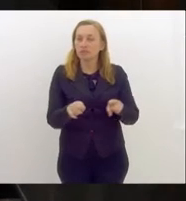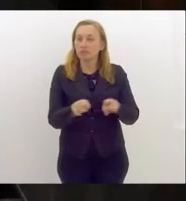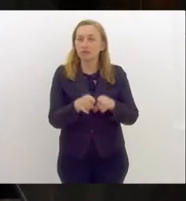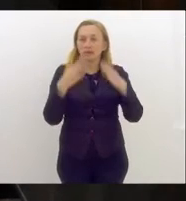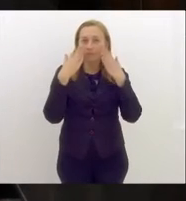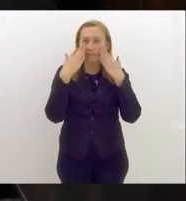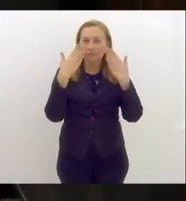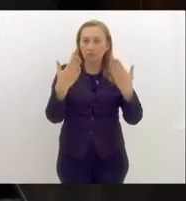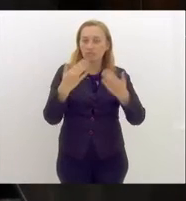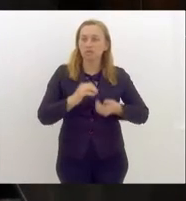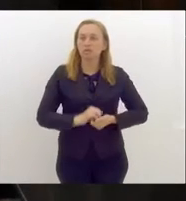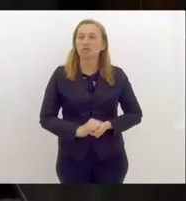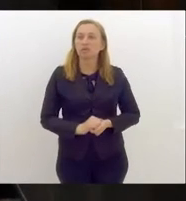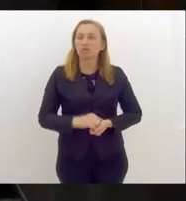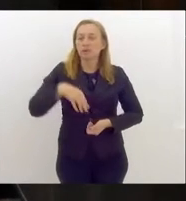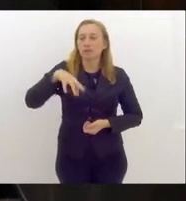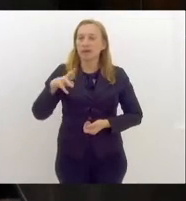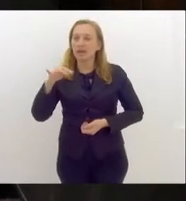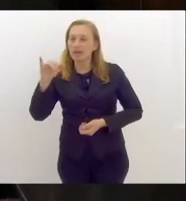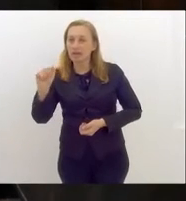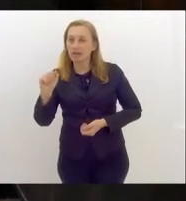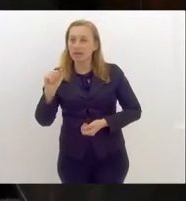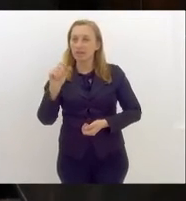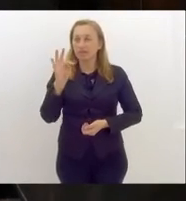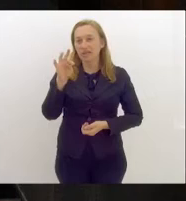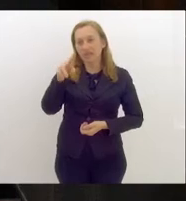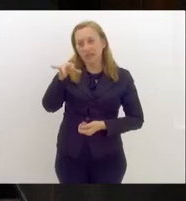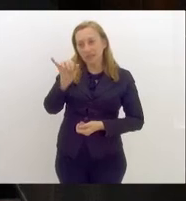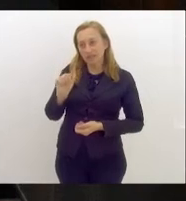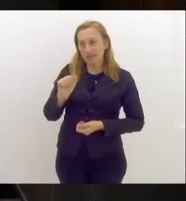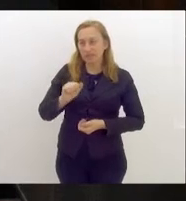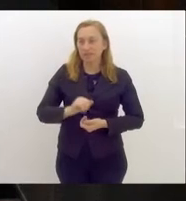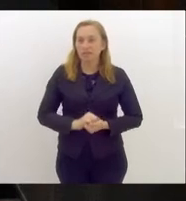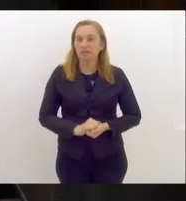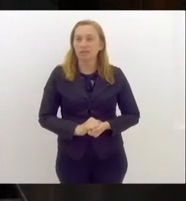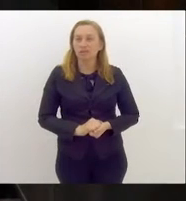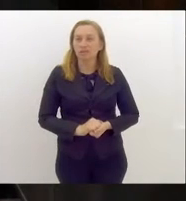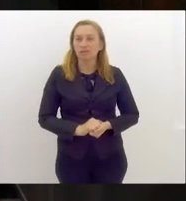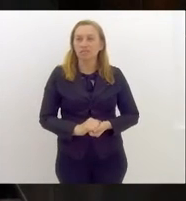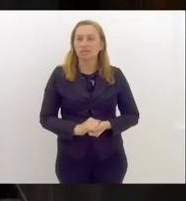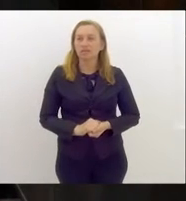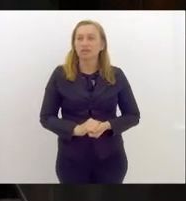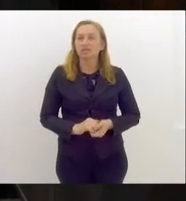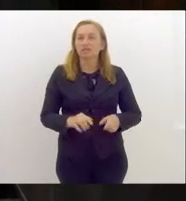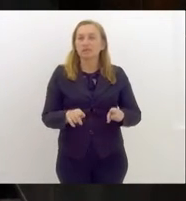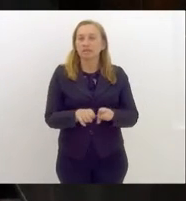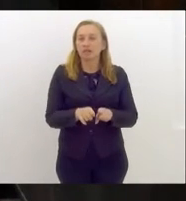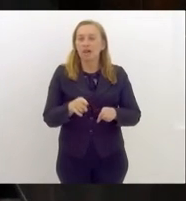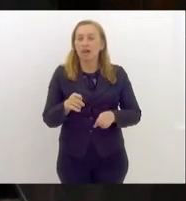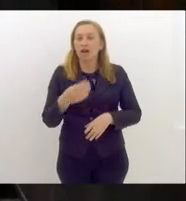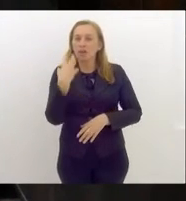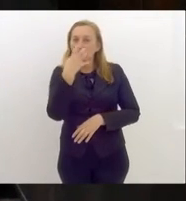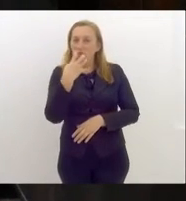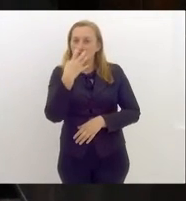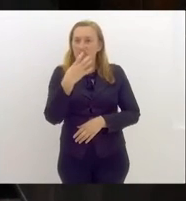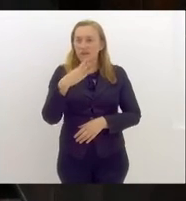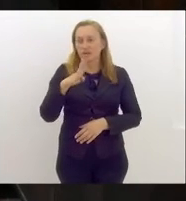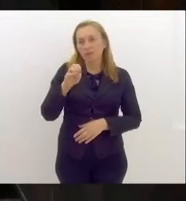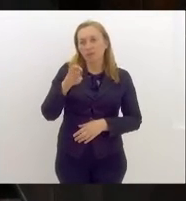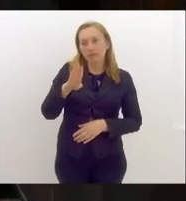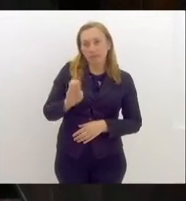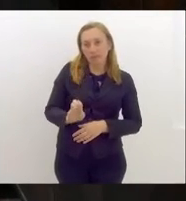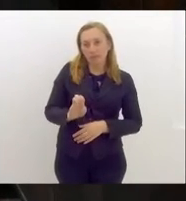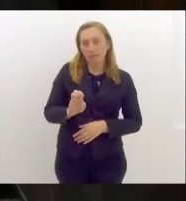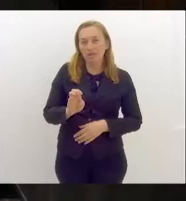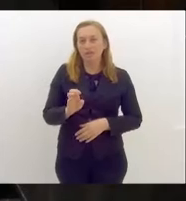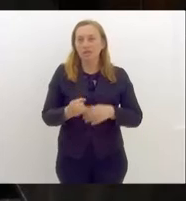apresentou Maria Bethânia até mesmo a música Baby tinha sido feito